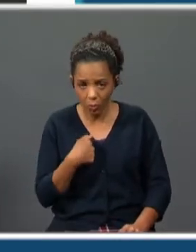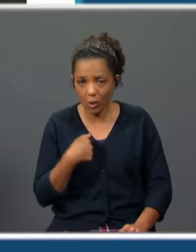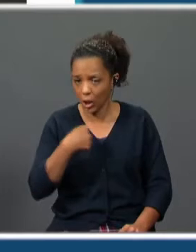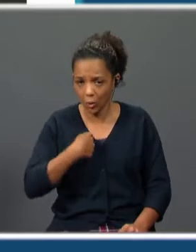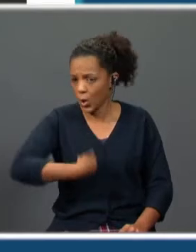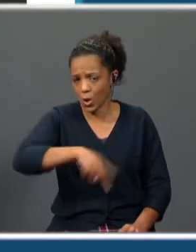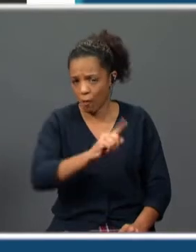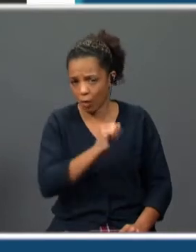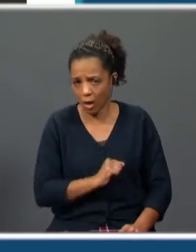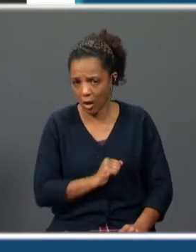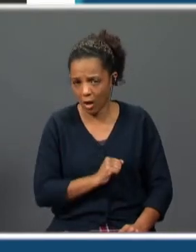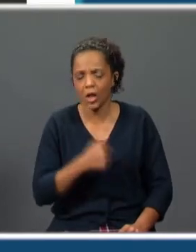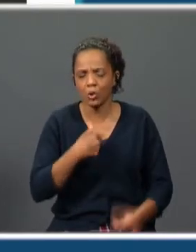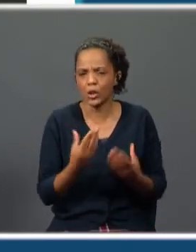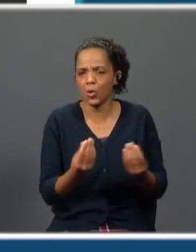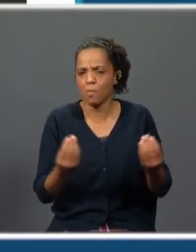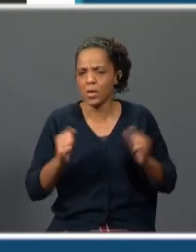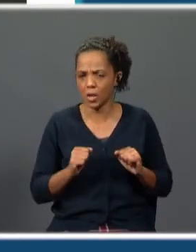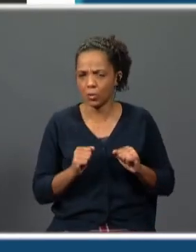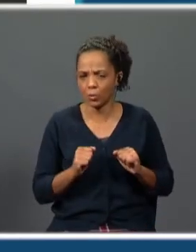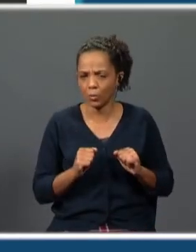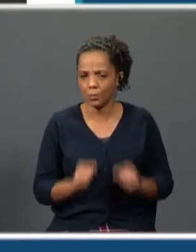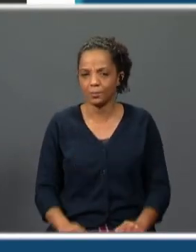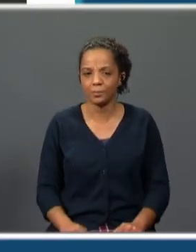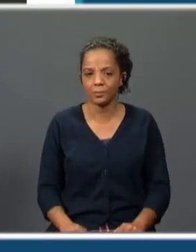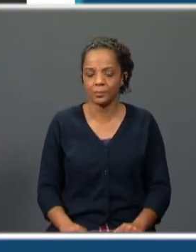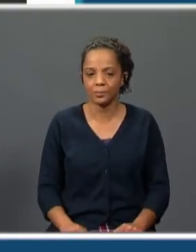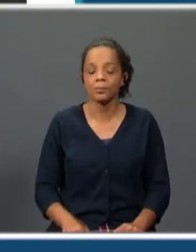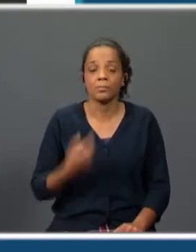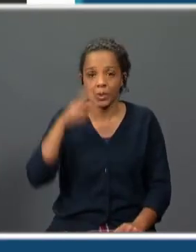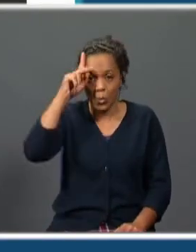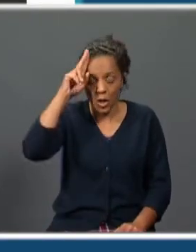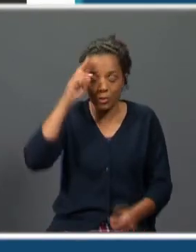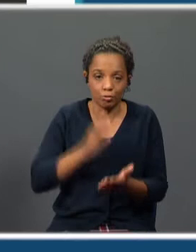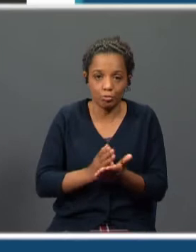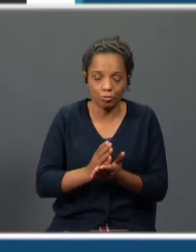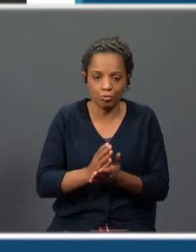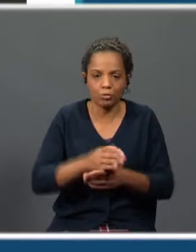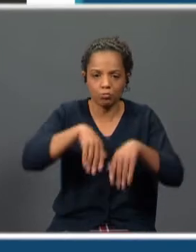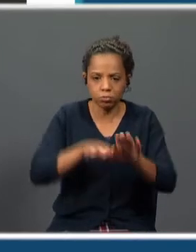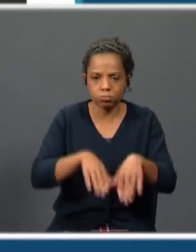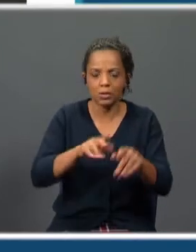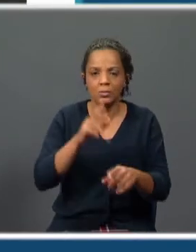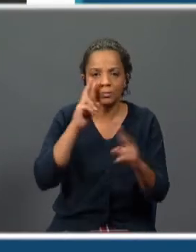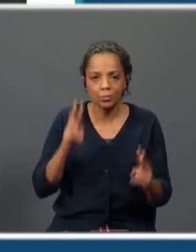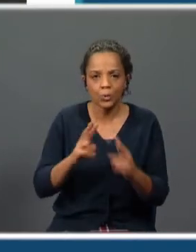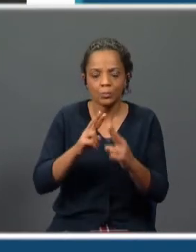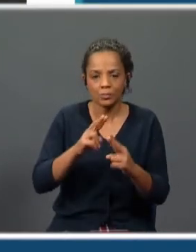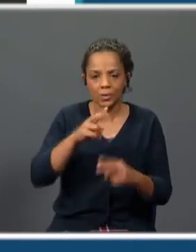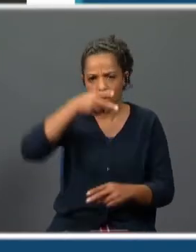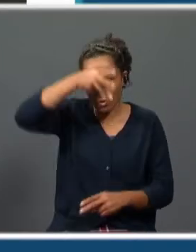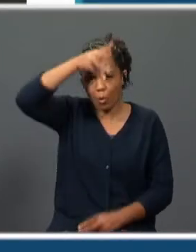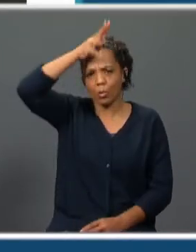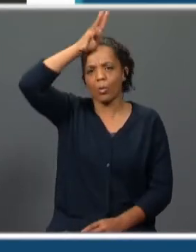Eu não vou lá, que tenho medo. O coelhinho continuou a correr e encontrou um galo.